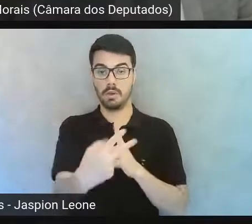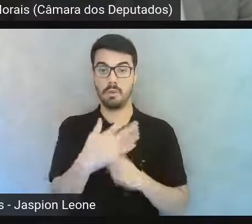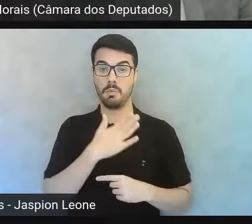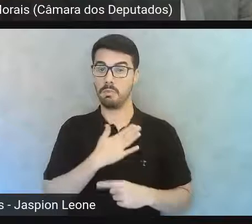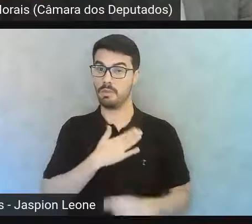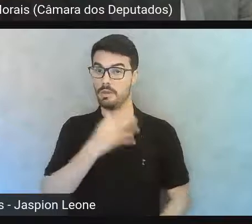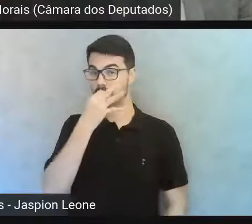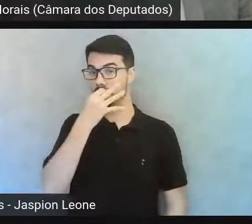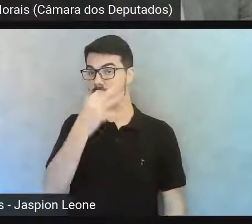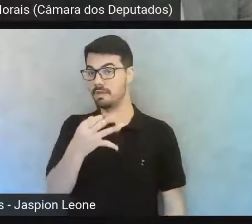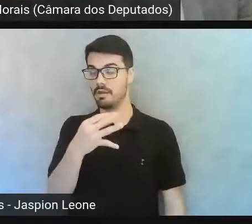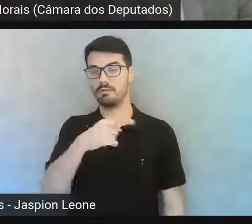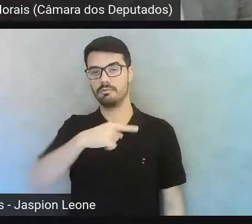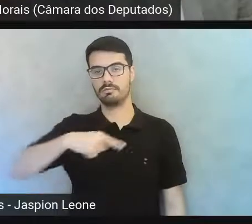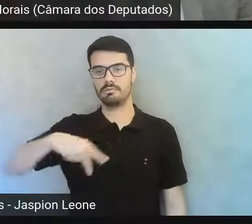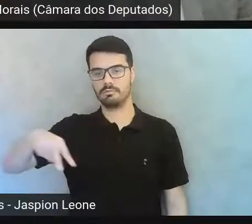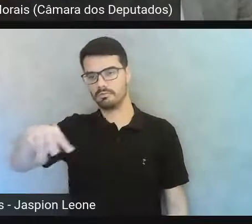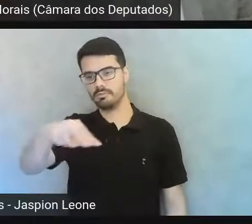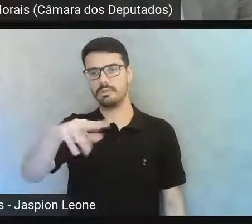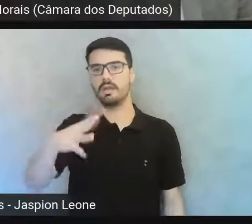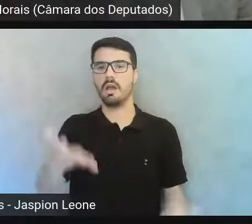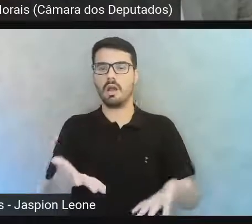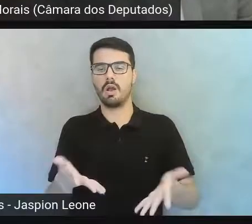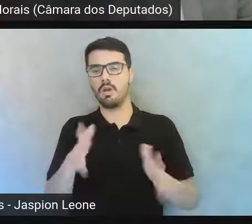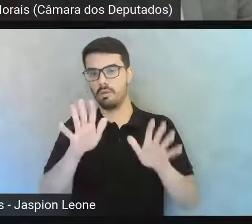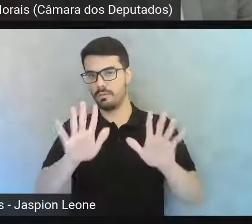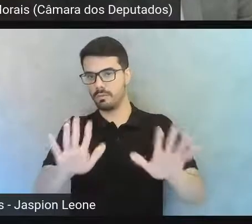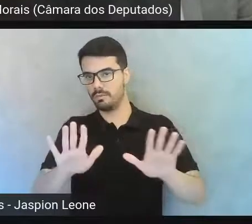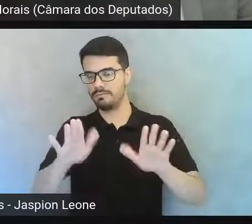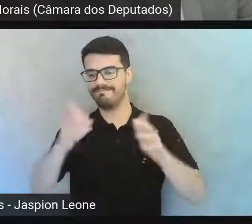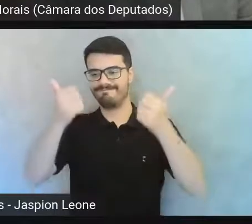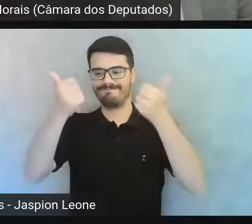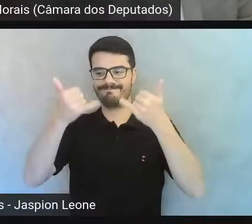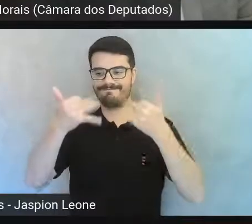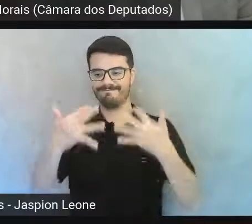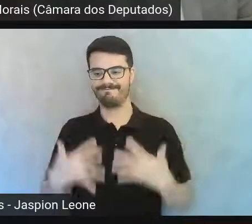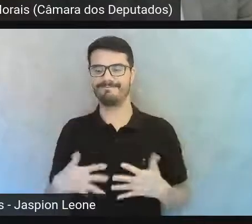cenário. E eu começo o cenário da seguinte situação.